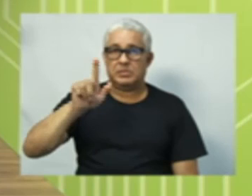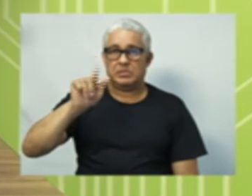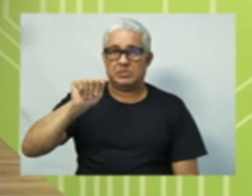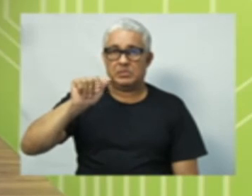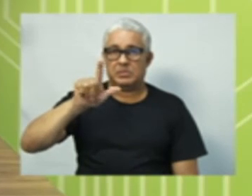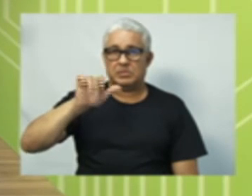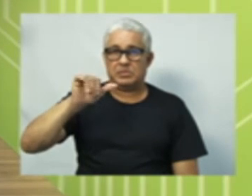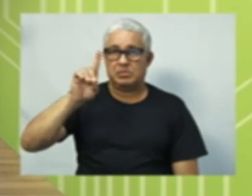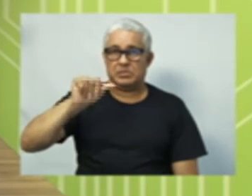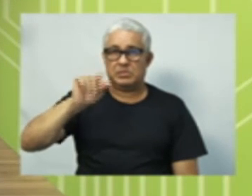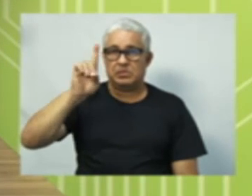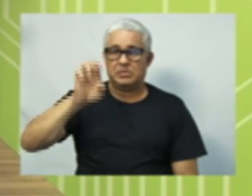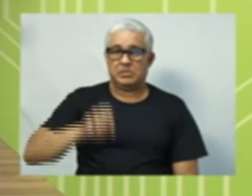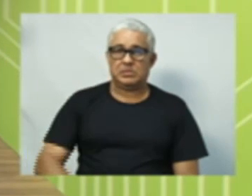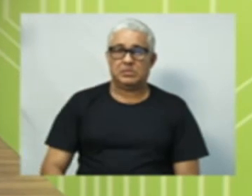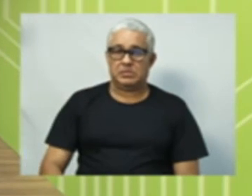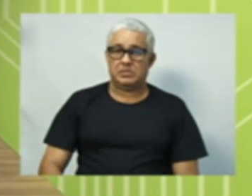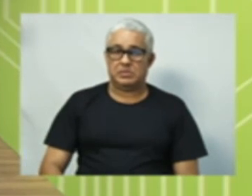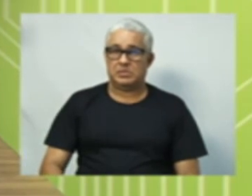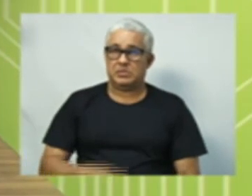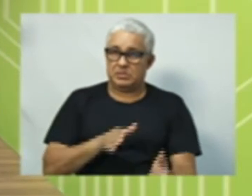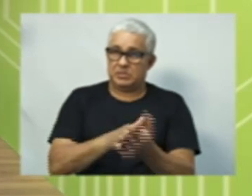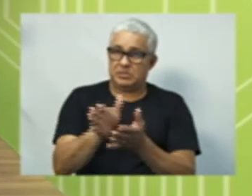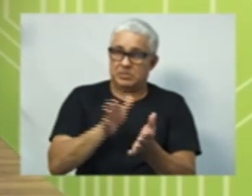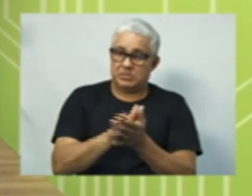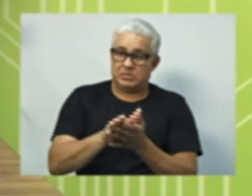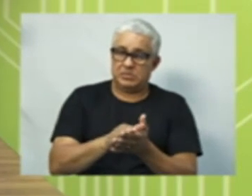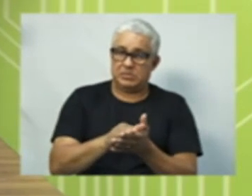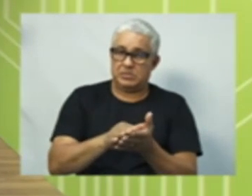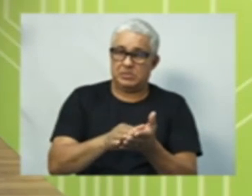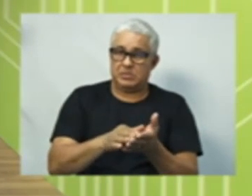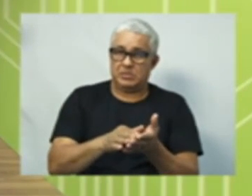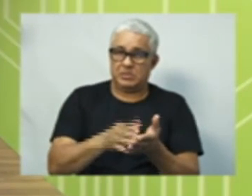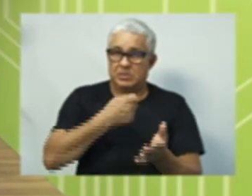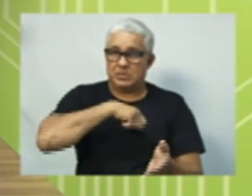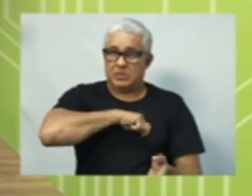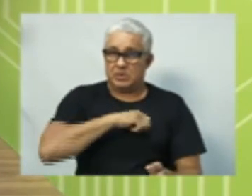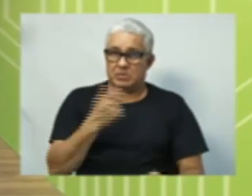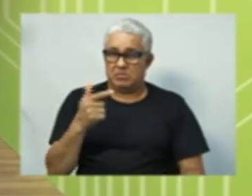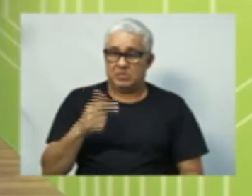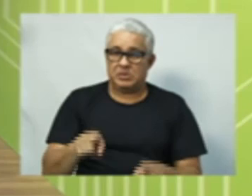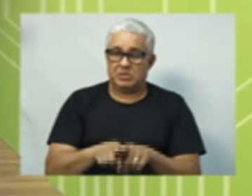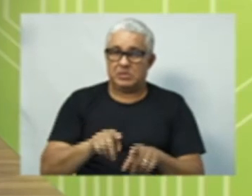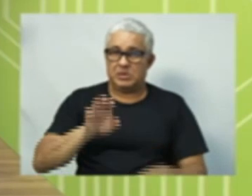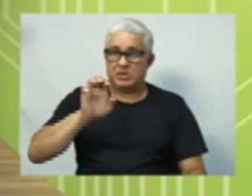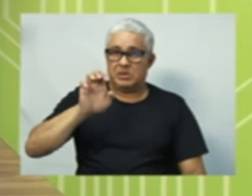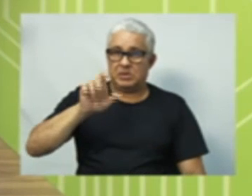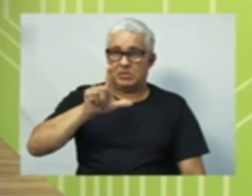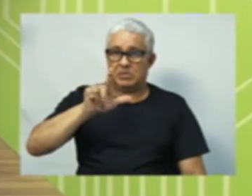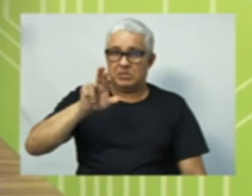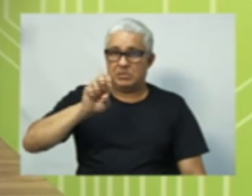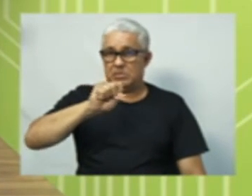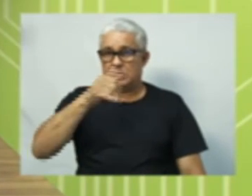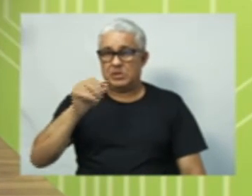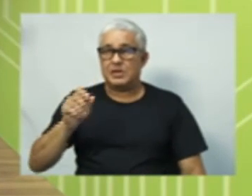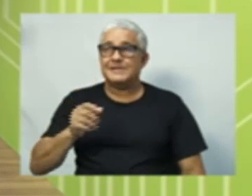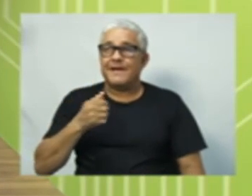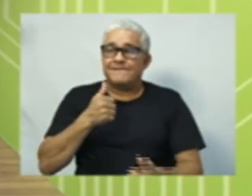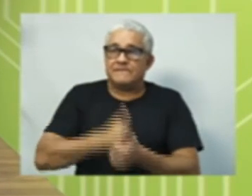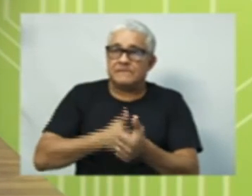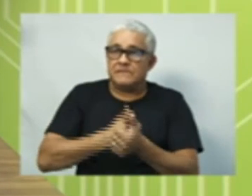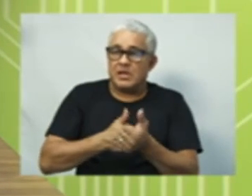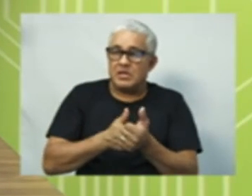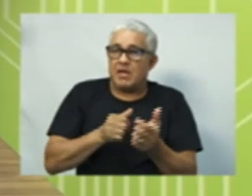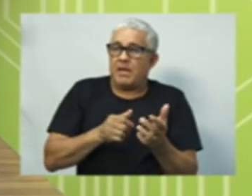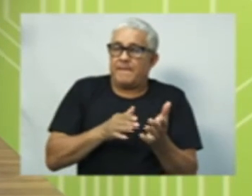né? Quando você não emite uma nota. A elusão fiscal, que é quando você tenta disfarçar, é uma coisa, mas fala que